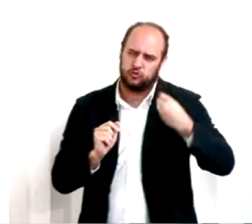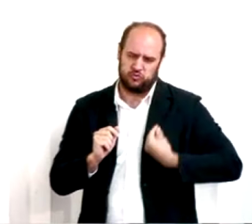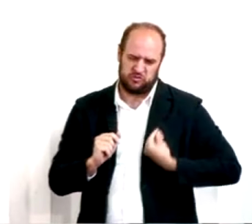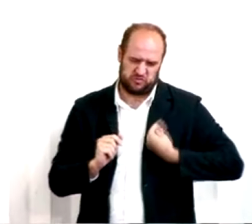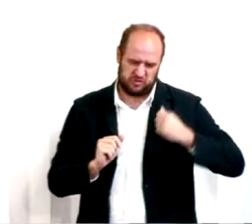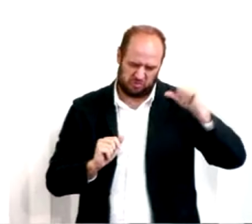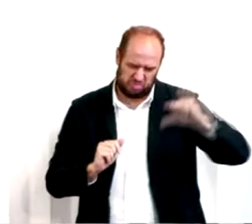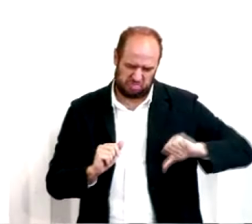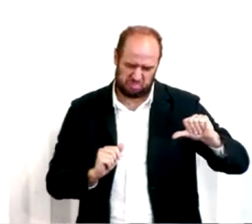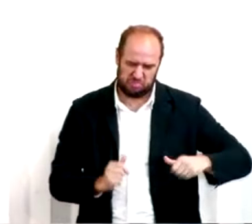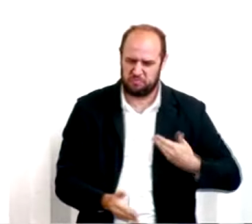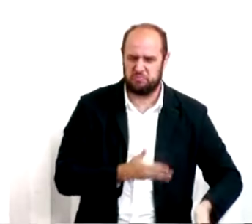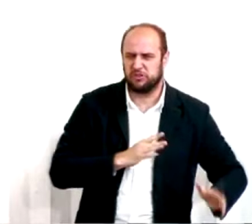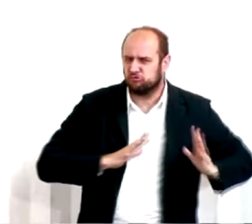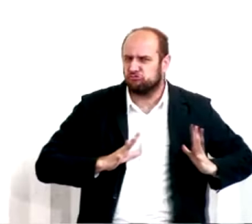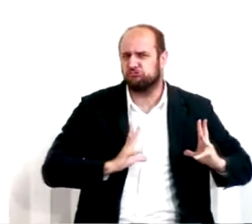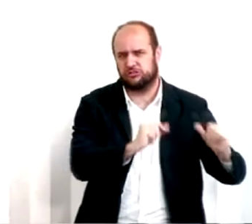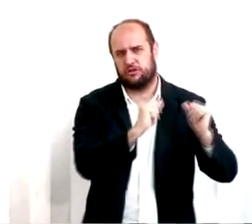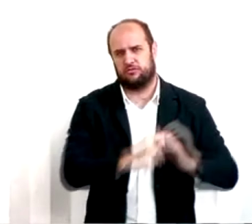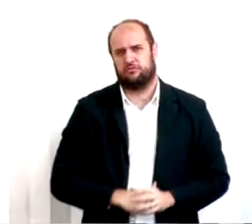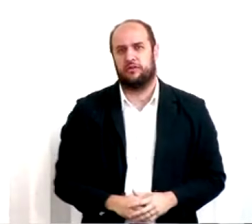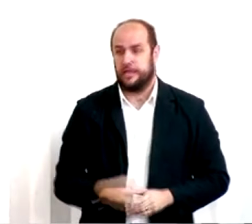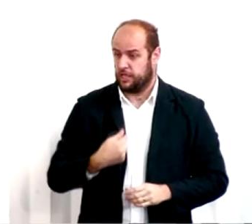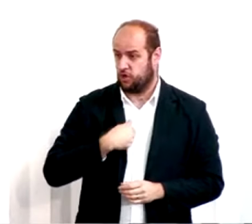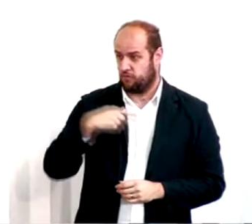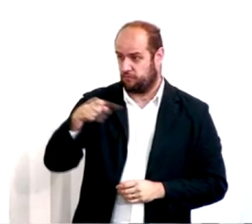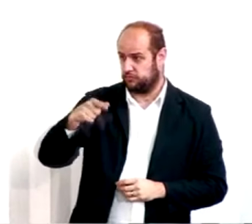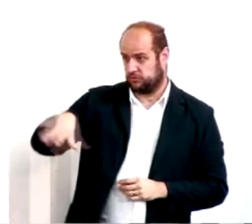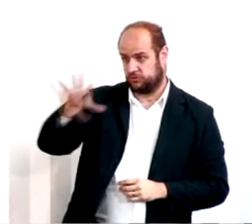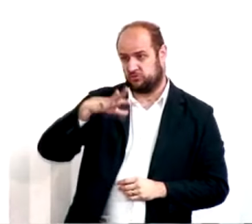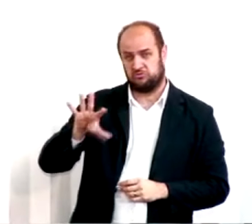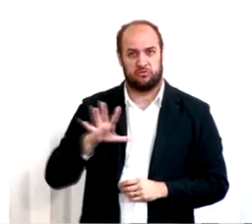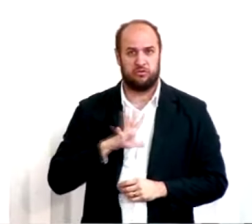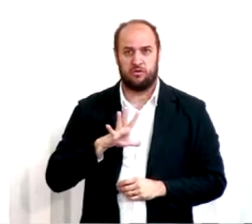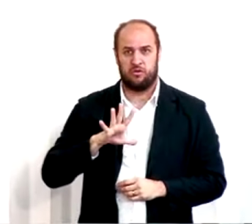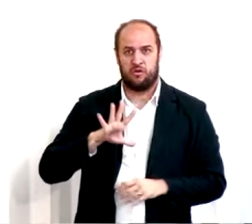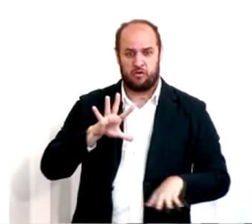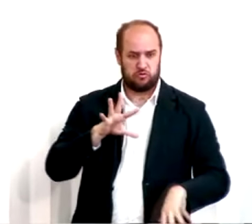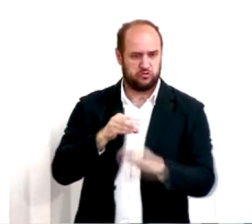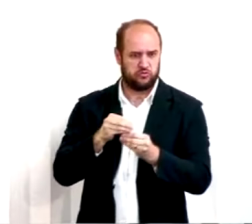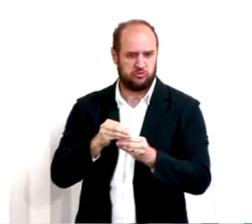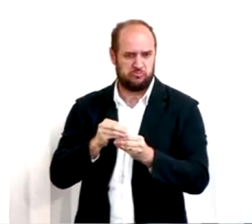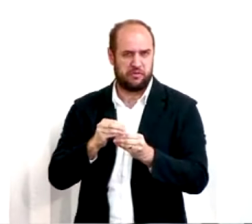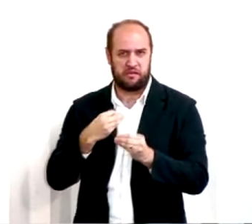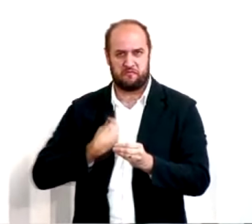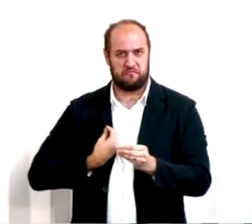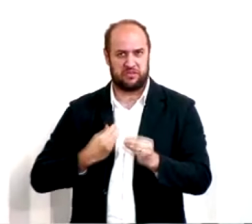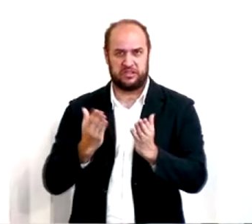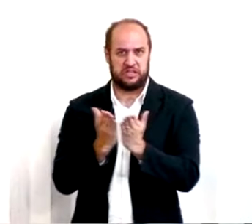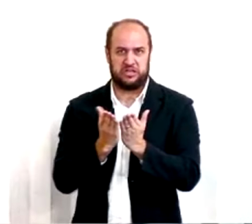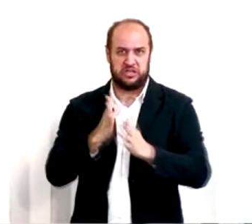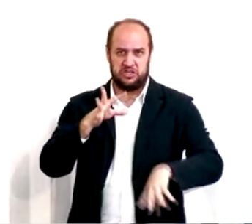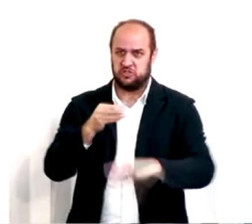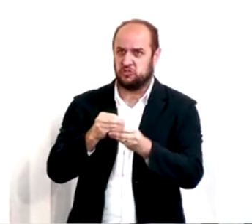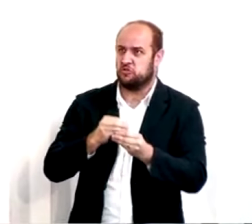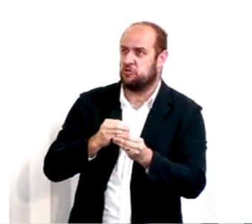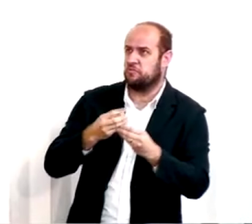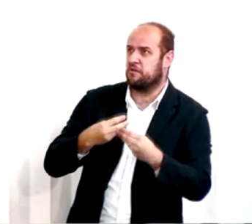que há em você você eu e você não acrescentamos nada o cristianismo Eu e você somos alcançados